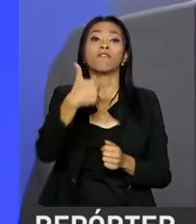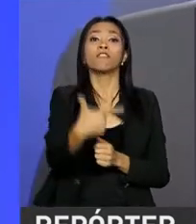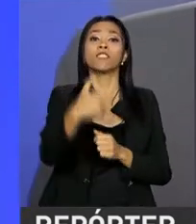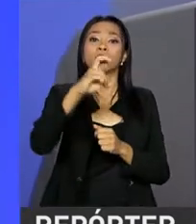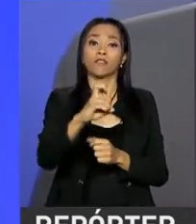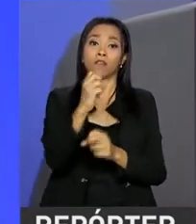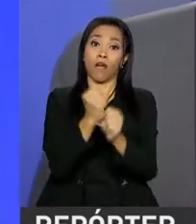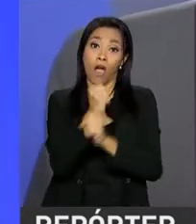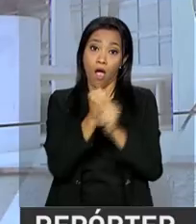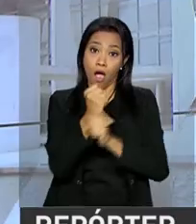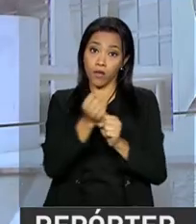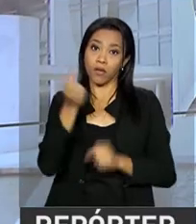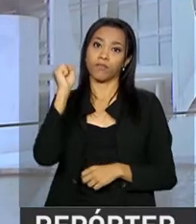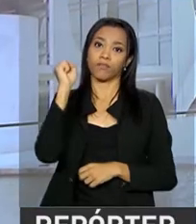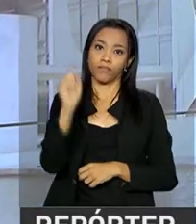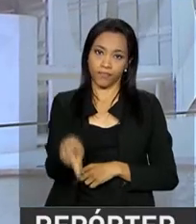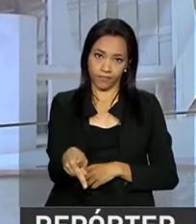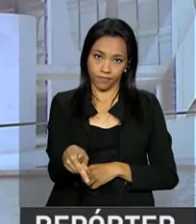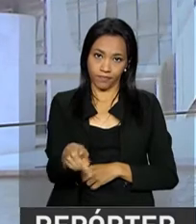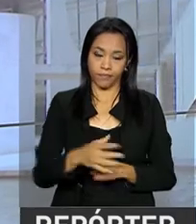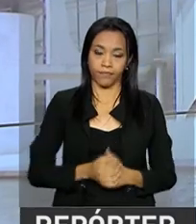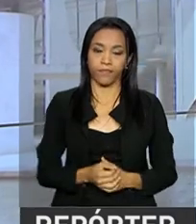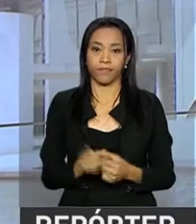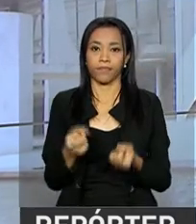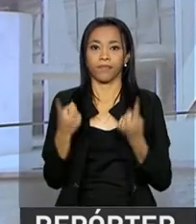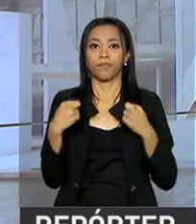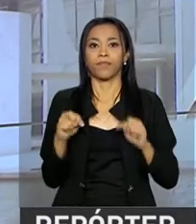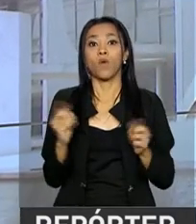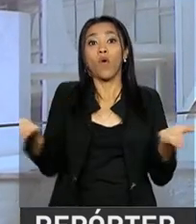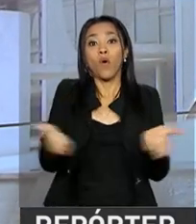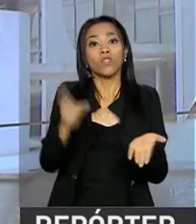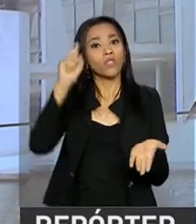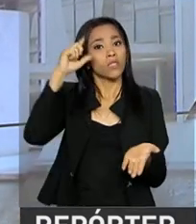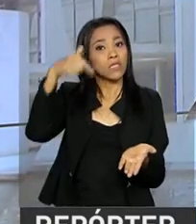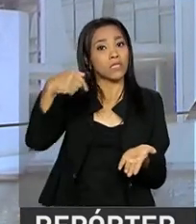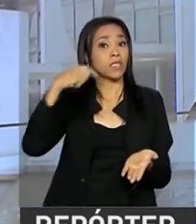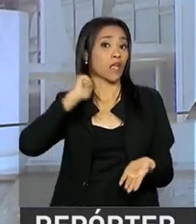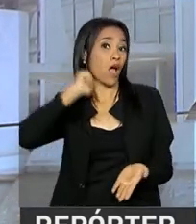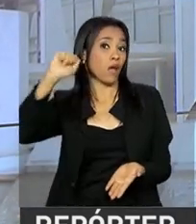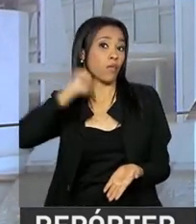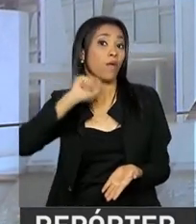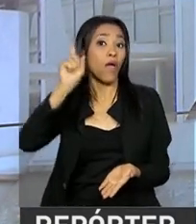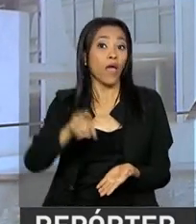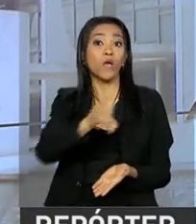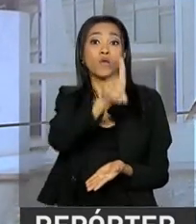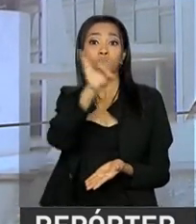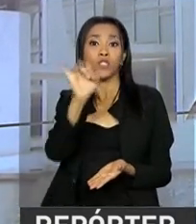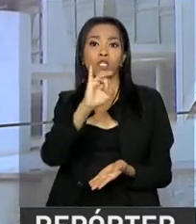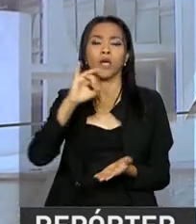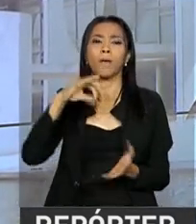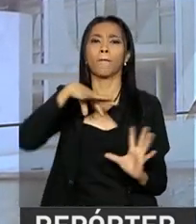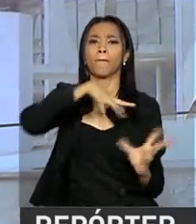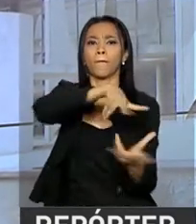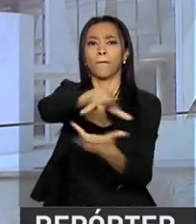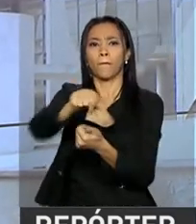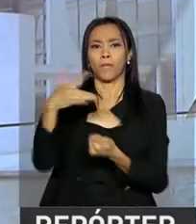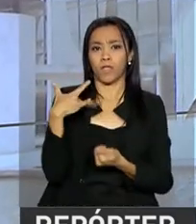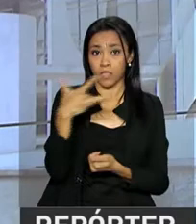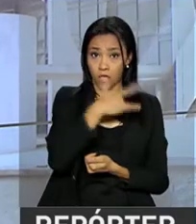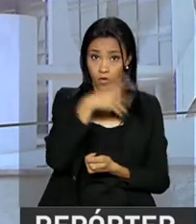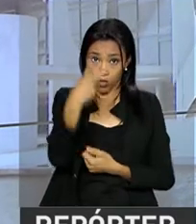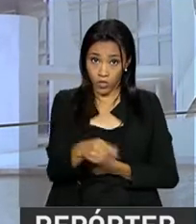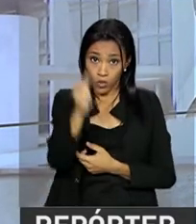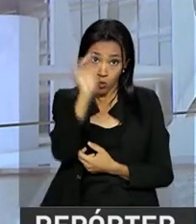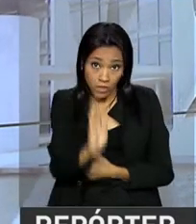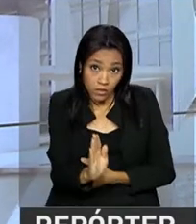anos para se aposentar e hoje 7 de abril é comemorado o dia mundial da saúde aqui no brasil o